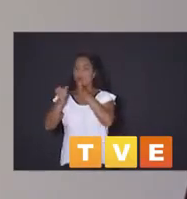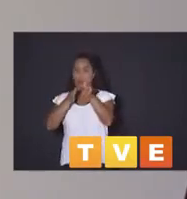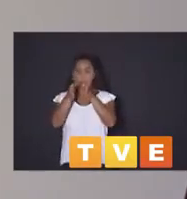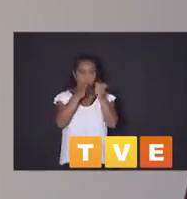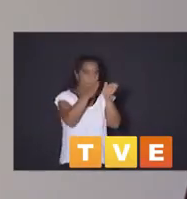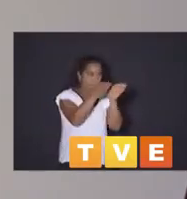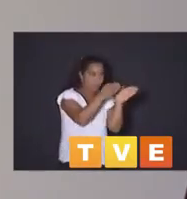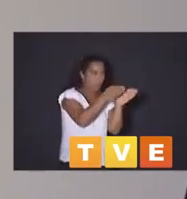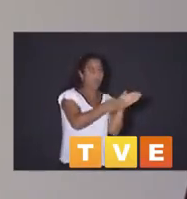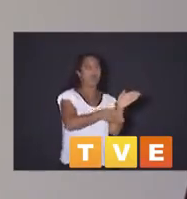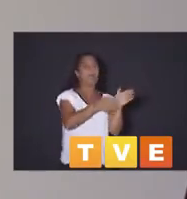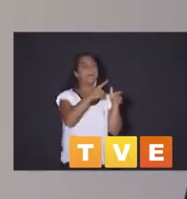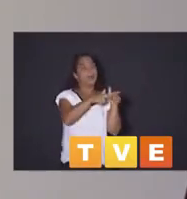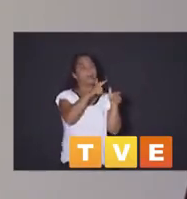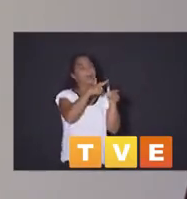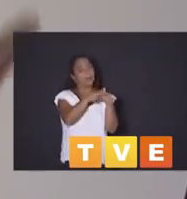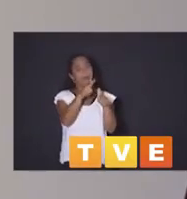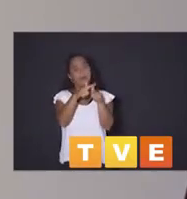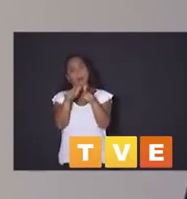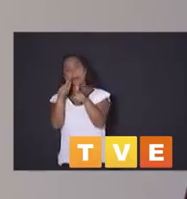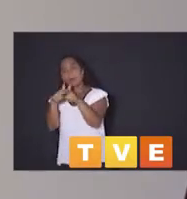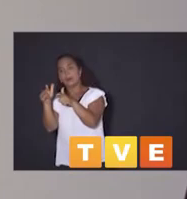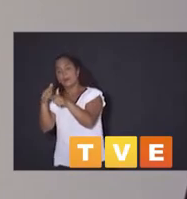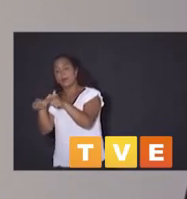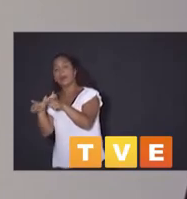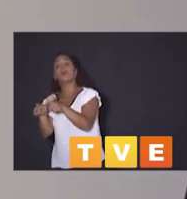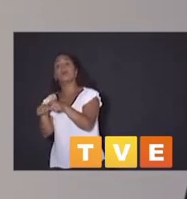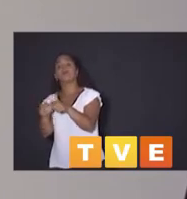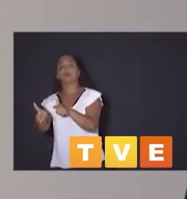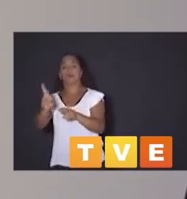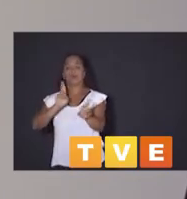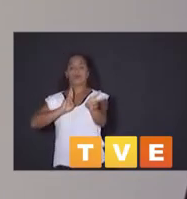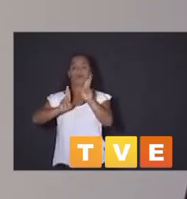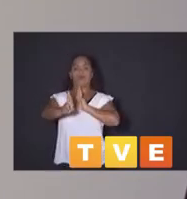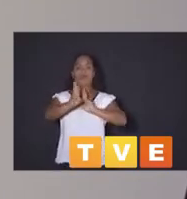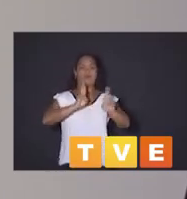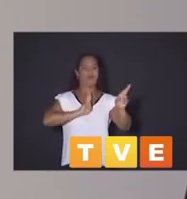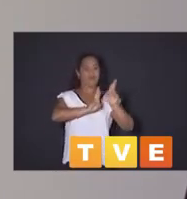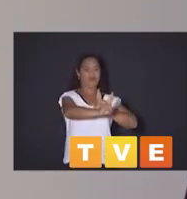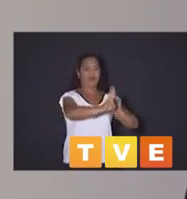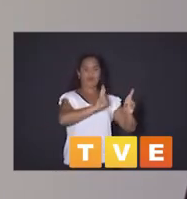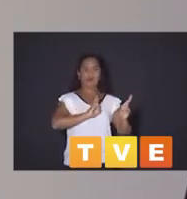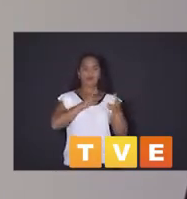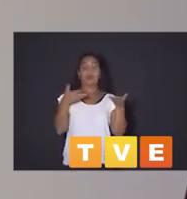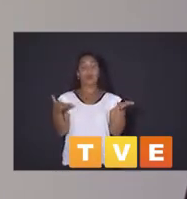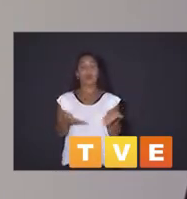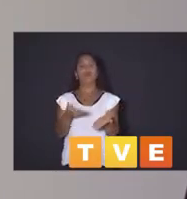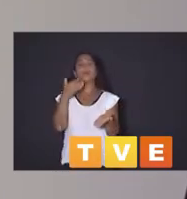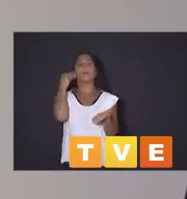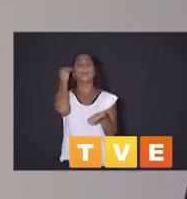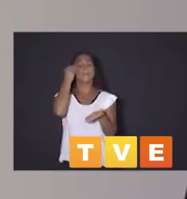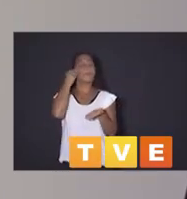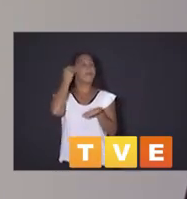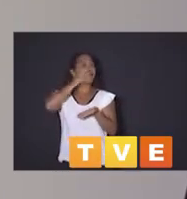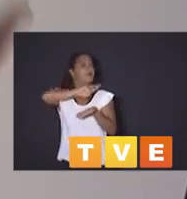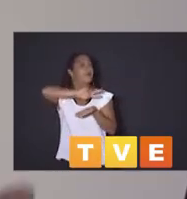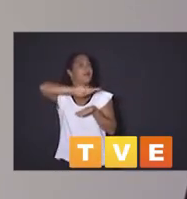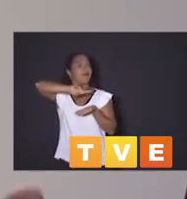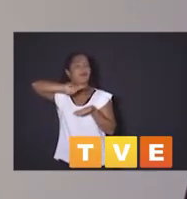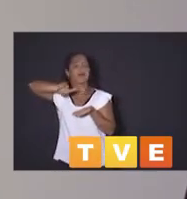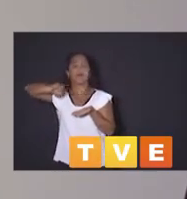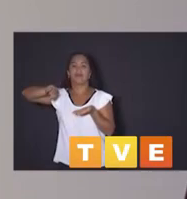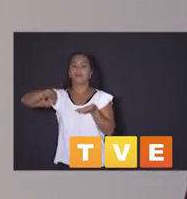objetivo específico para poder colocar as soluções então hoje a gente tem várias experiências em que o sis o os